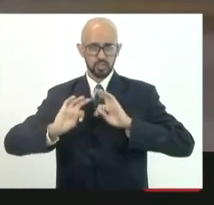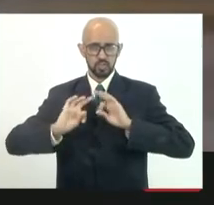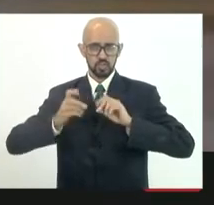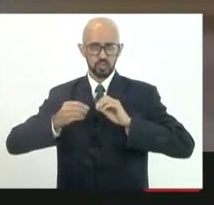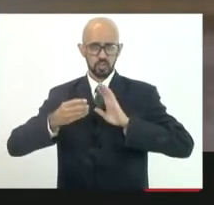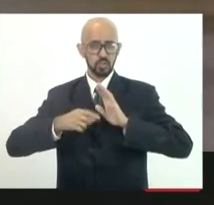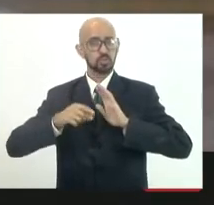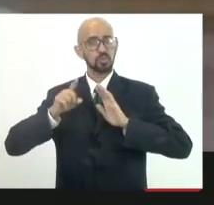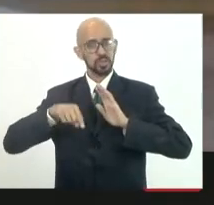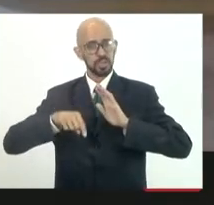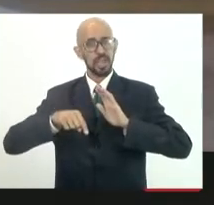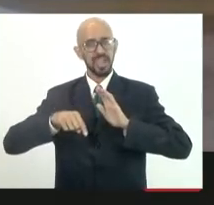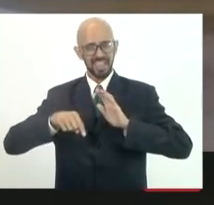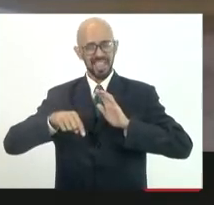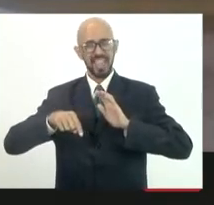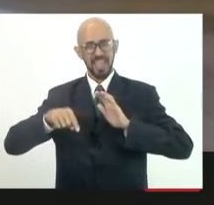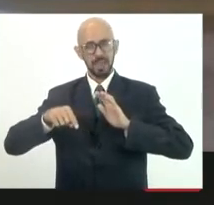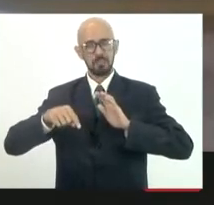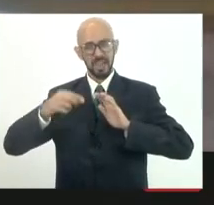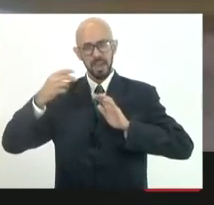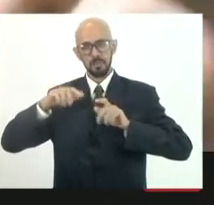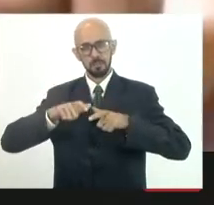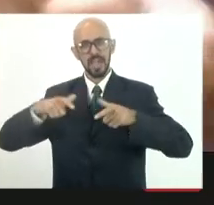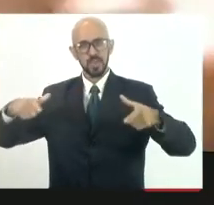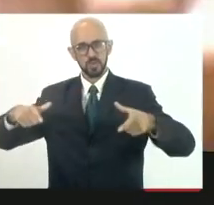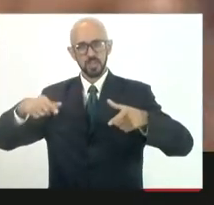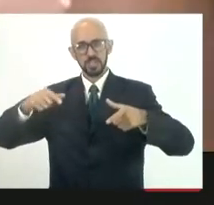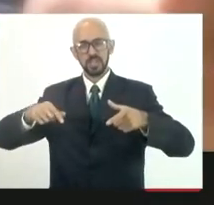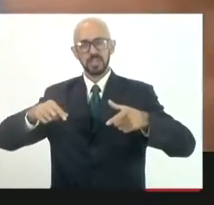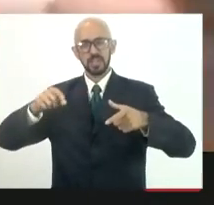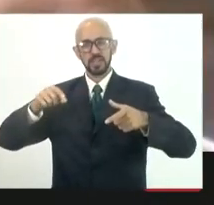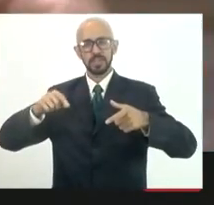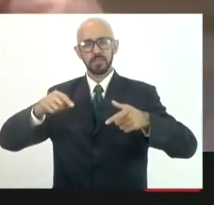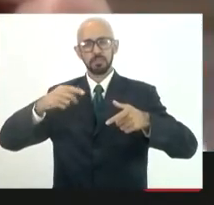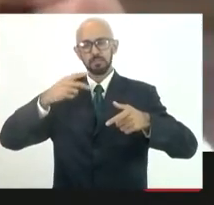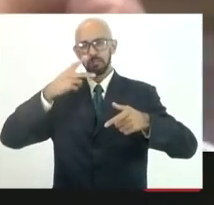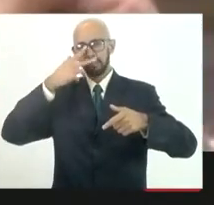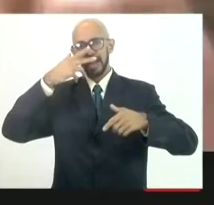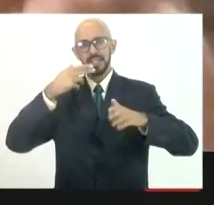como hegemônicos, o nosso papel fundamental é a gente quebrar